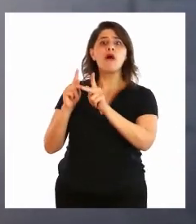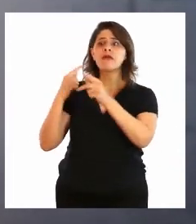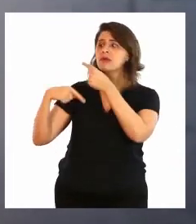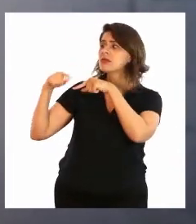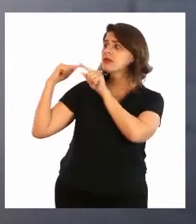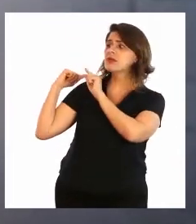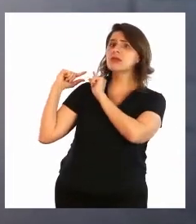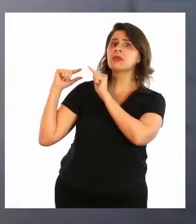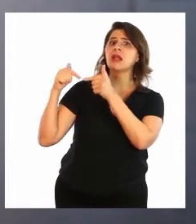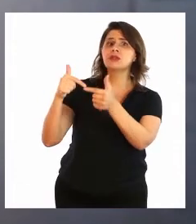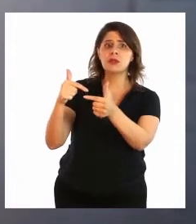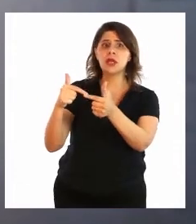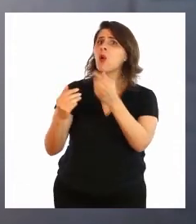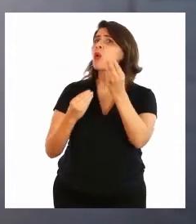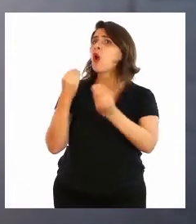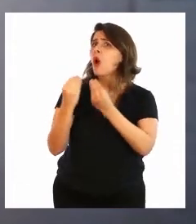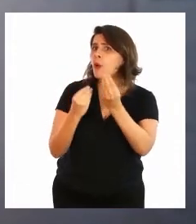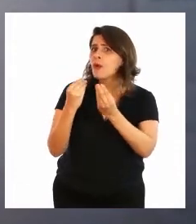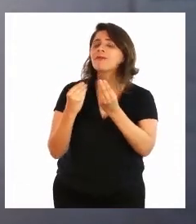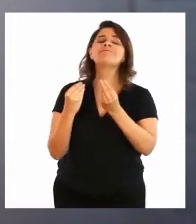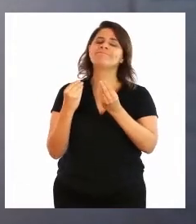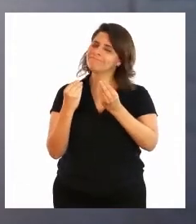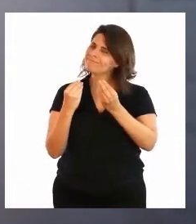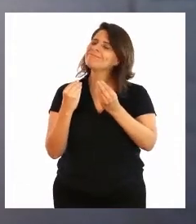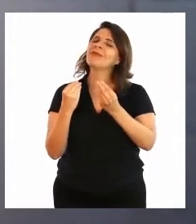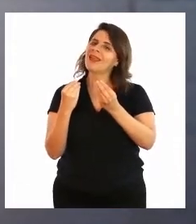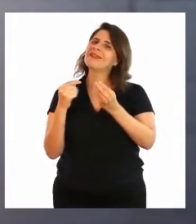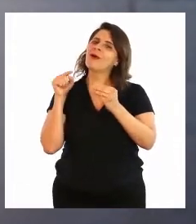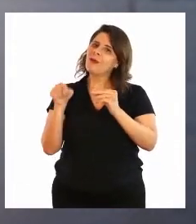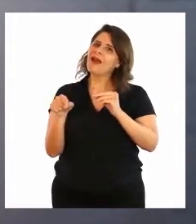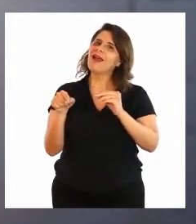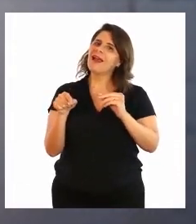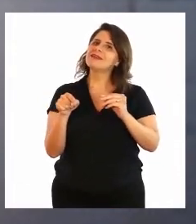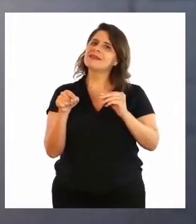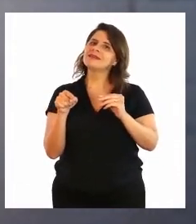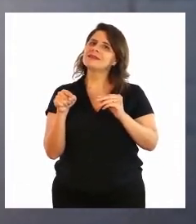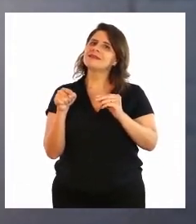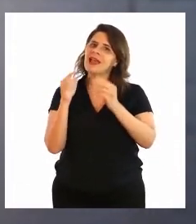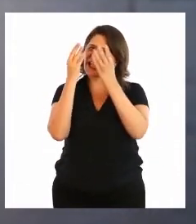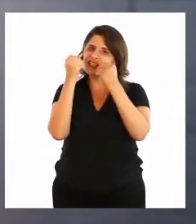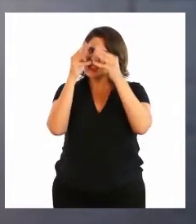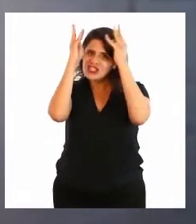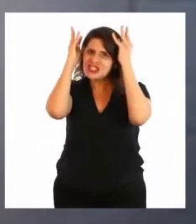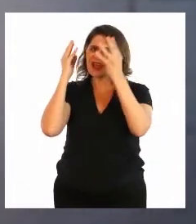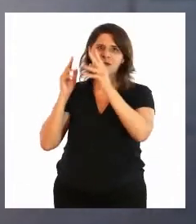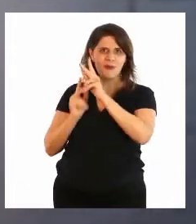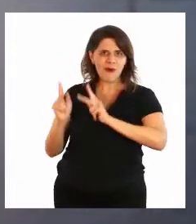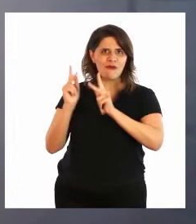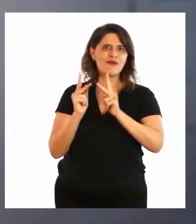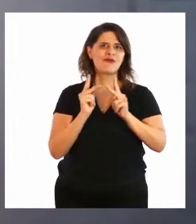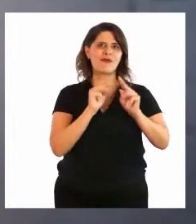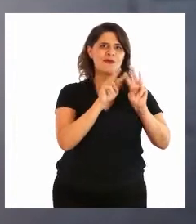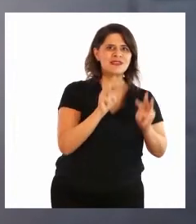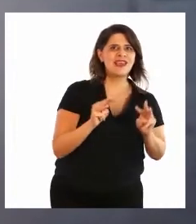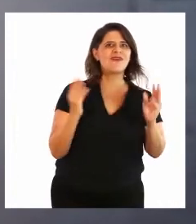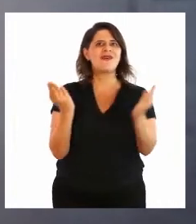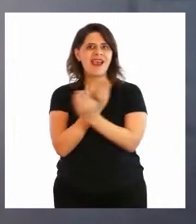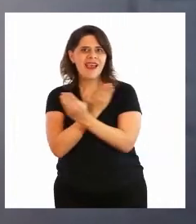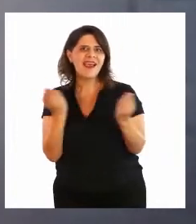tradicionais, essas percepções puderam ser compartilhadas e, principalmente, puderam ser